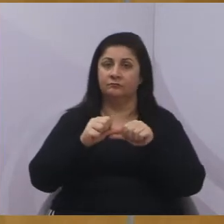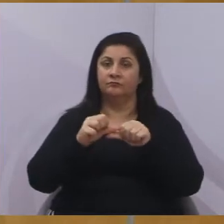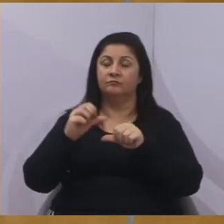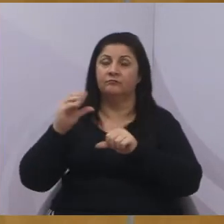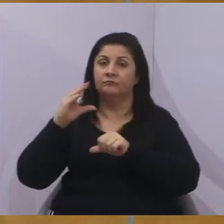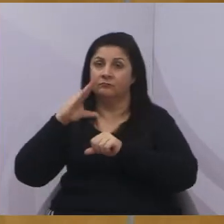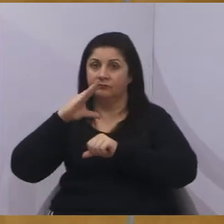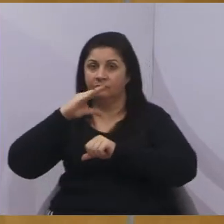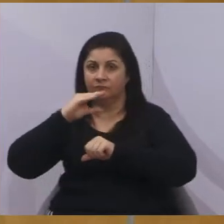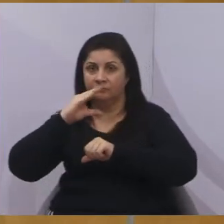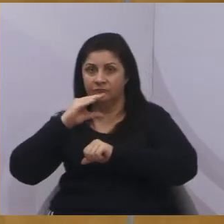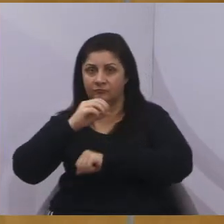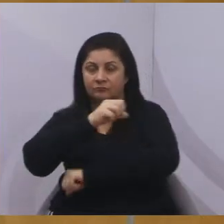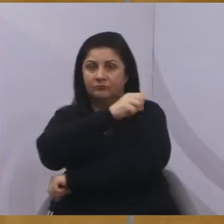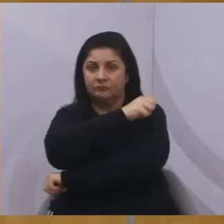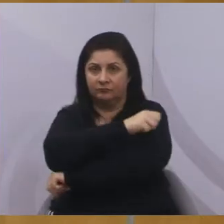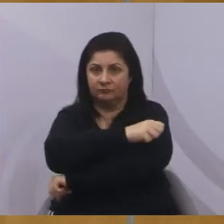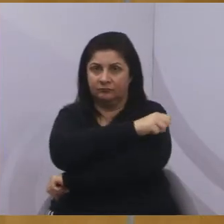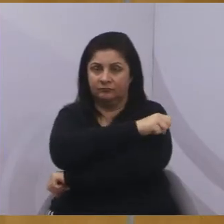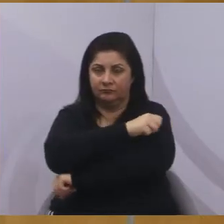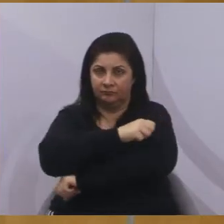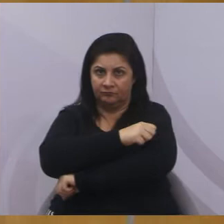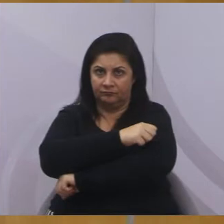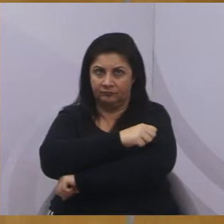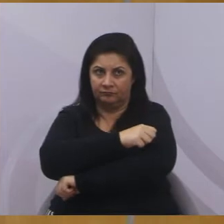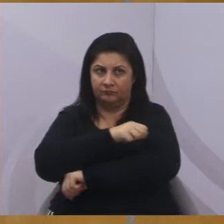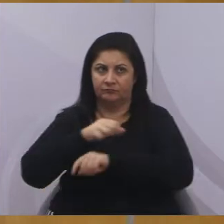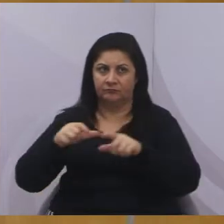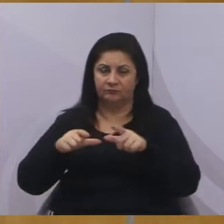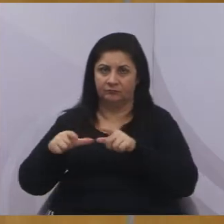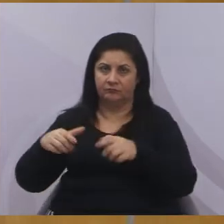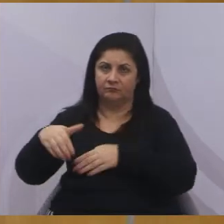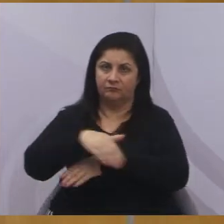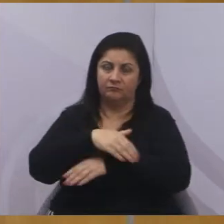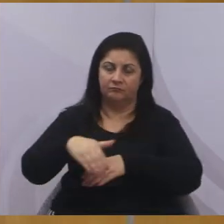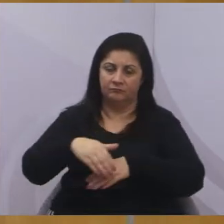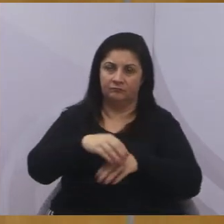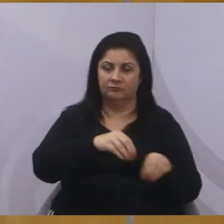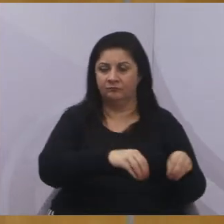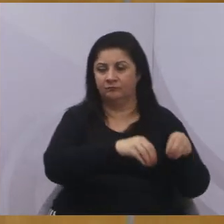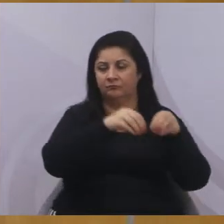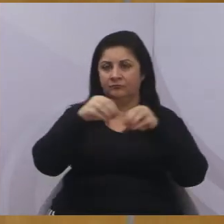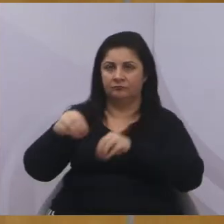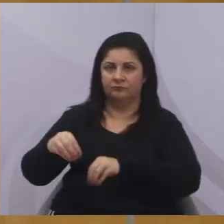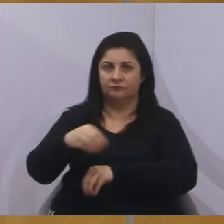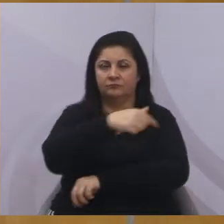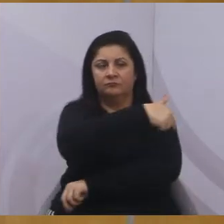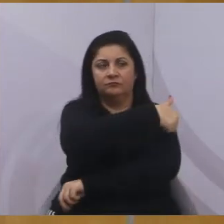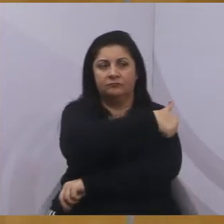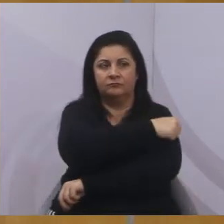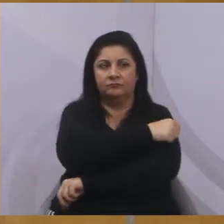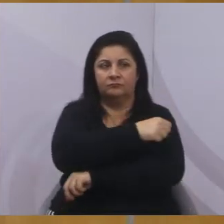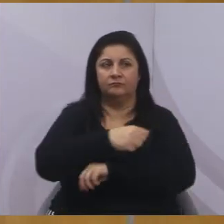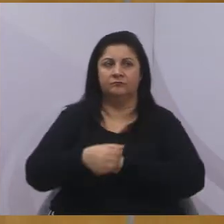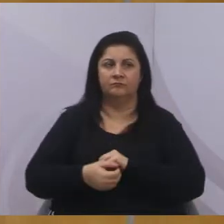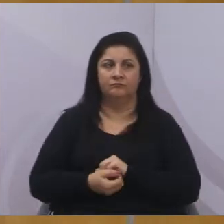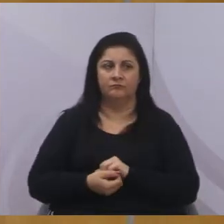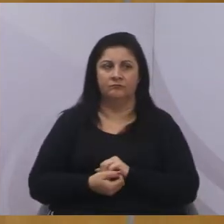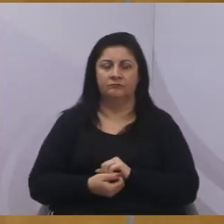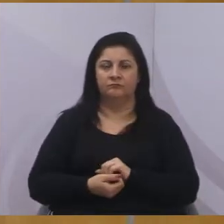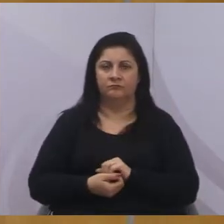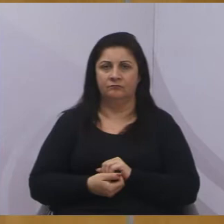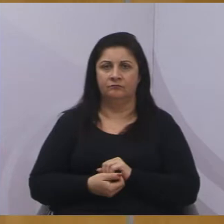2 auxiliares de enfermagem que atuam no consultório na rua para a campanha de vacinação. Só